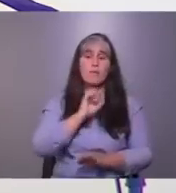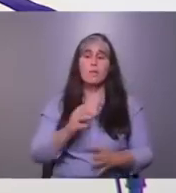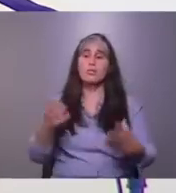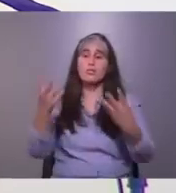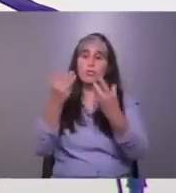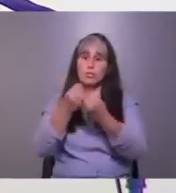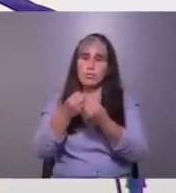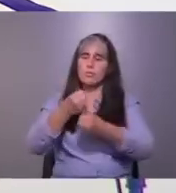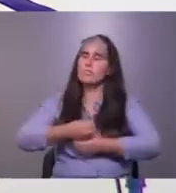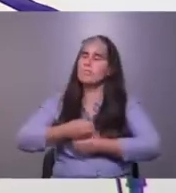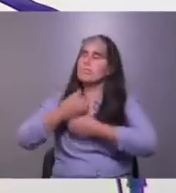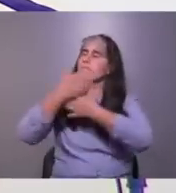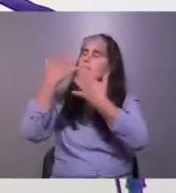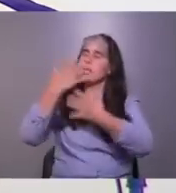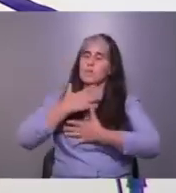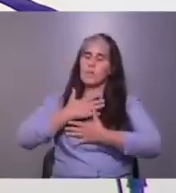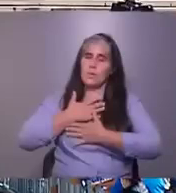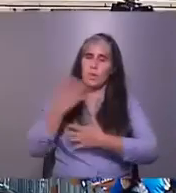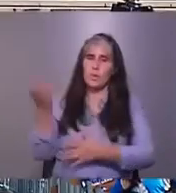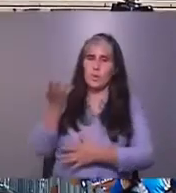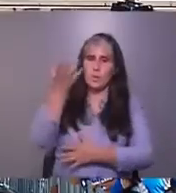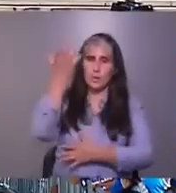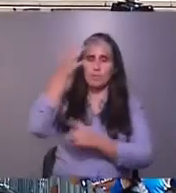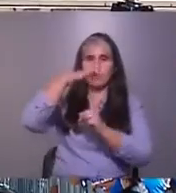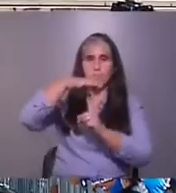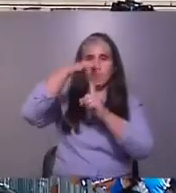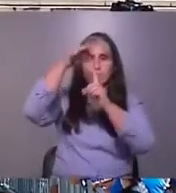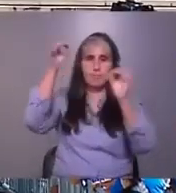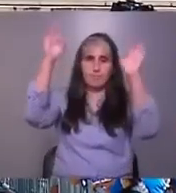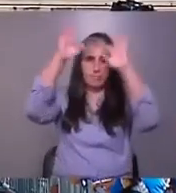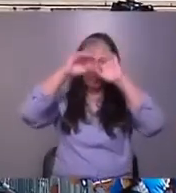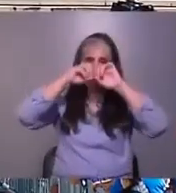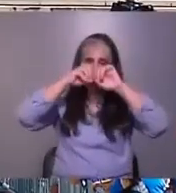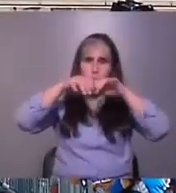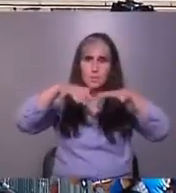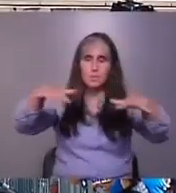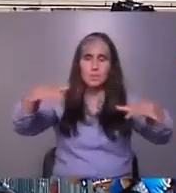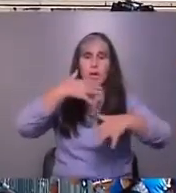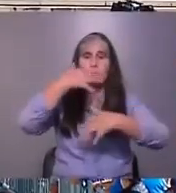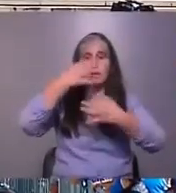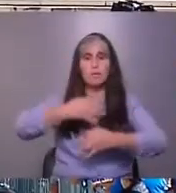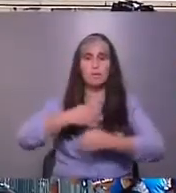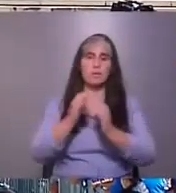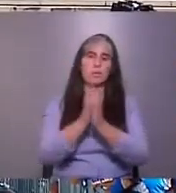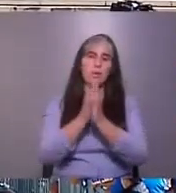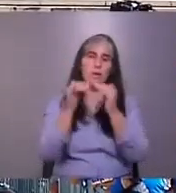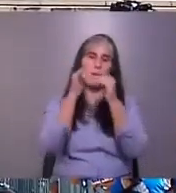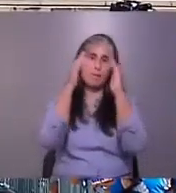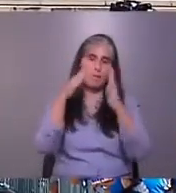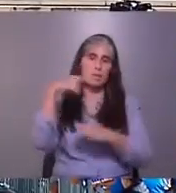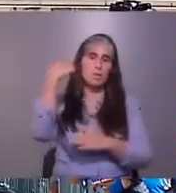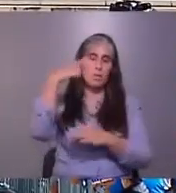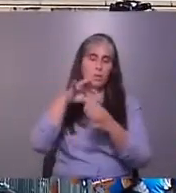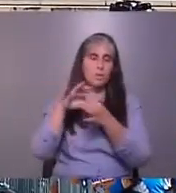é adorado e glorificado. Ele falou pelos profetas. Creio na Igreja Una, Santa, Católica